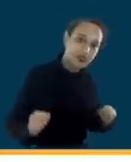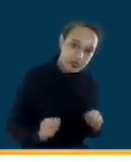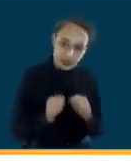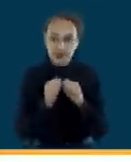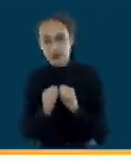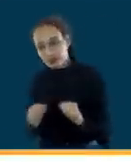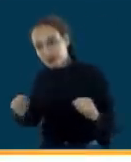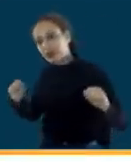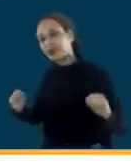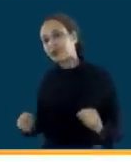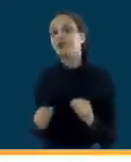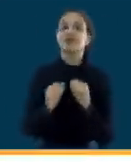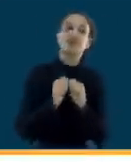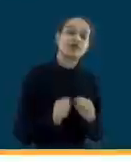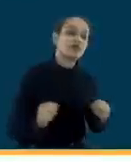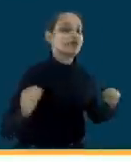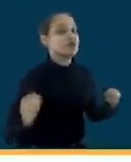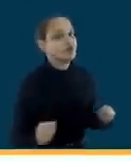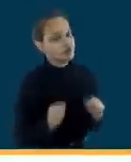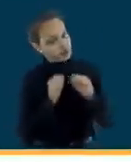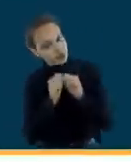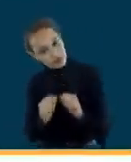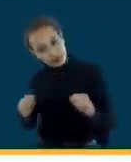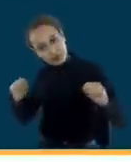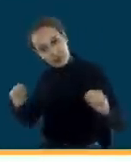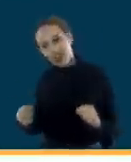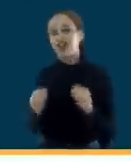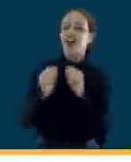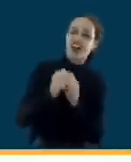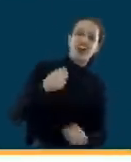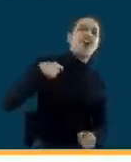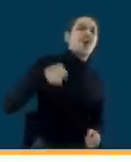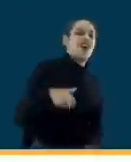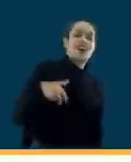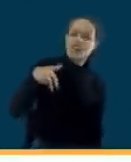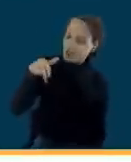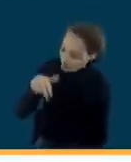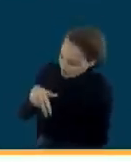oi, lerê. Vou caminhando devagar,